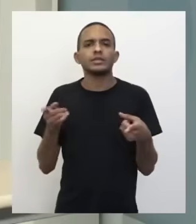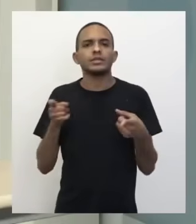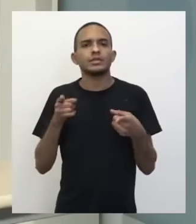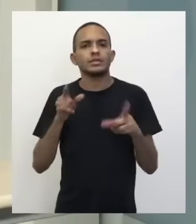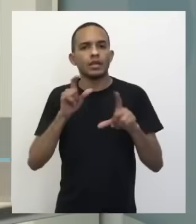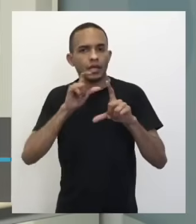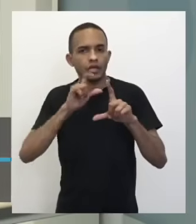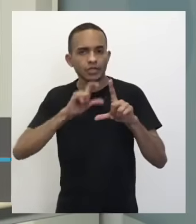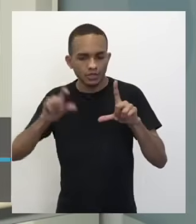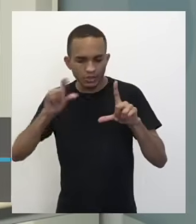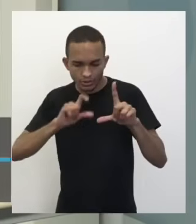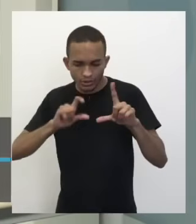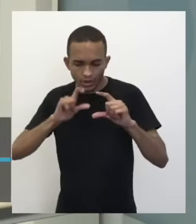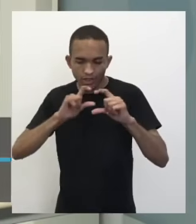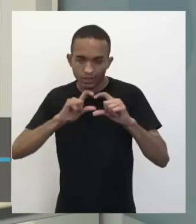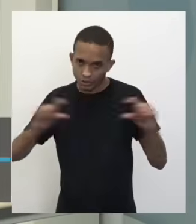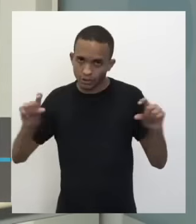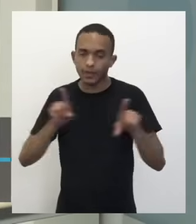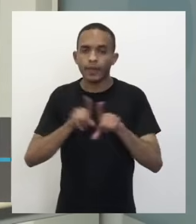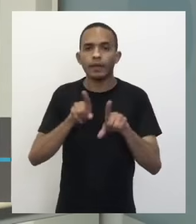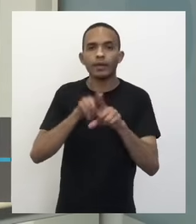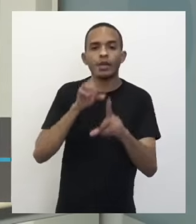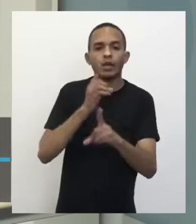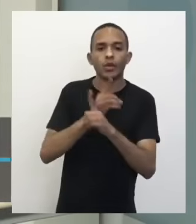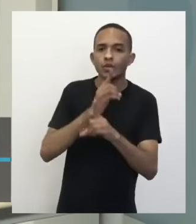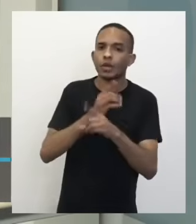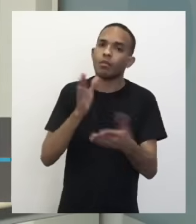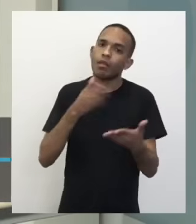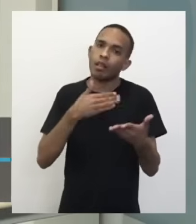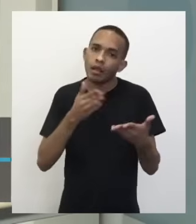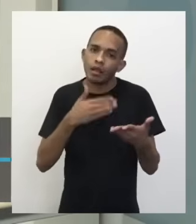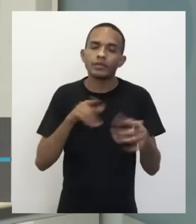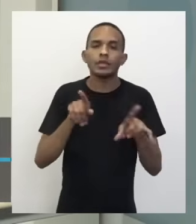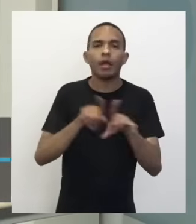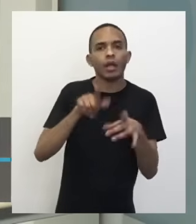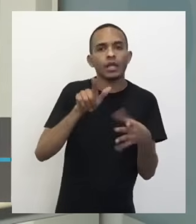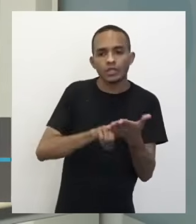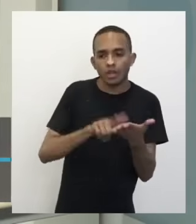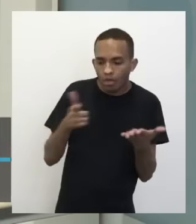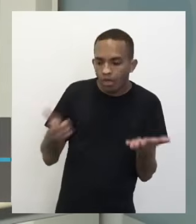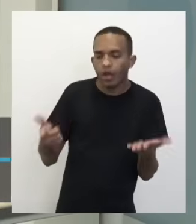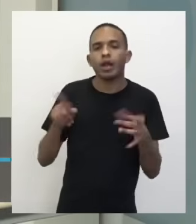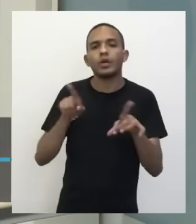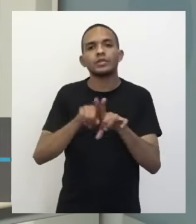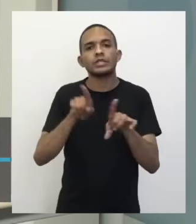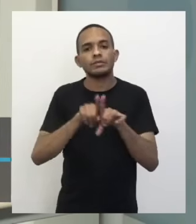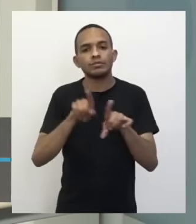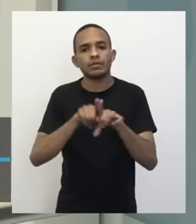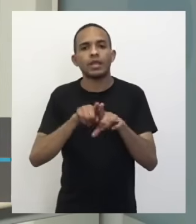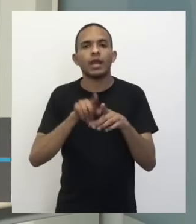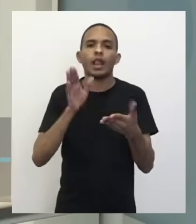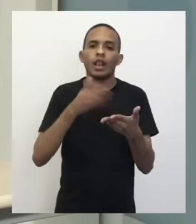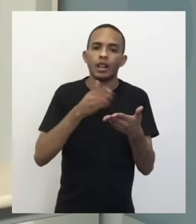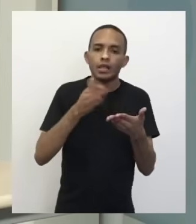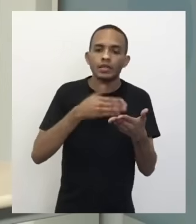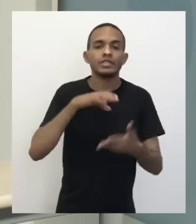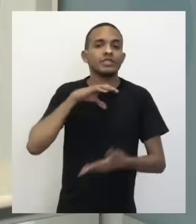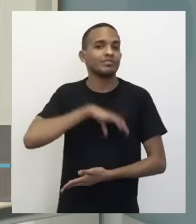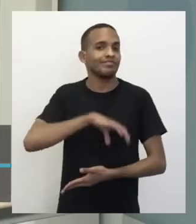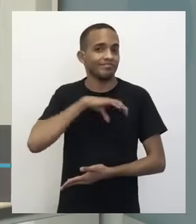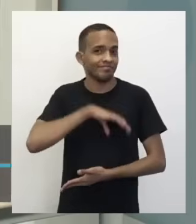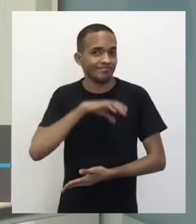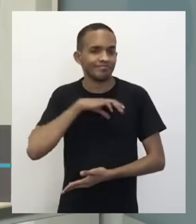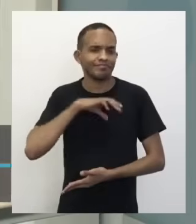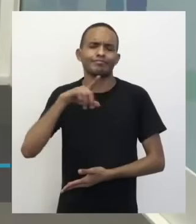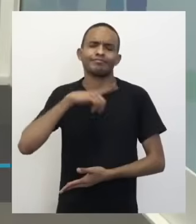tirinhas, que a gente encontra também em livro, que a gente encontra em jornais, e eles colocaram em livros de língua portuguesa.